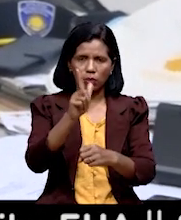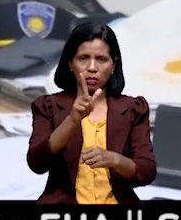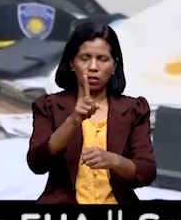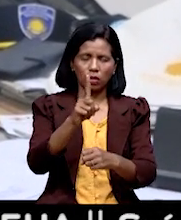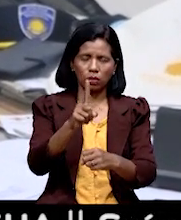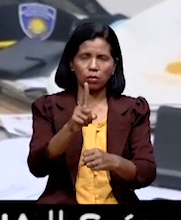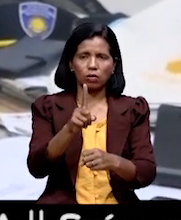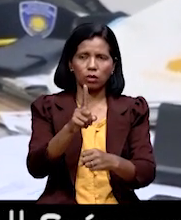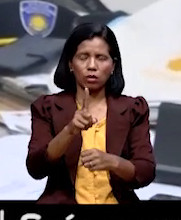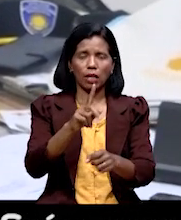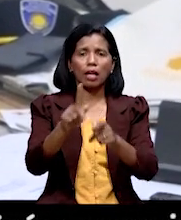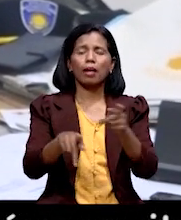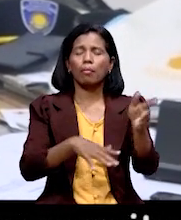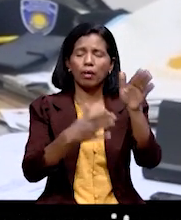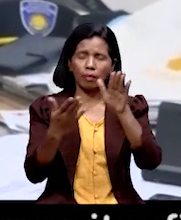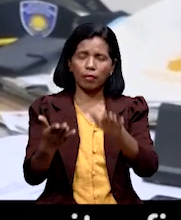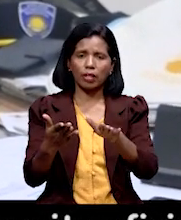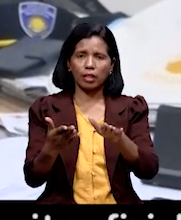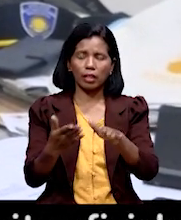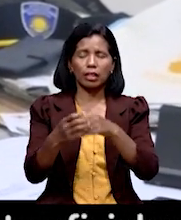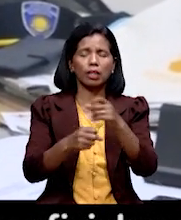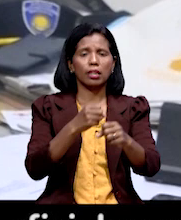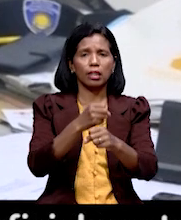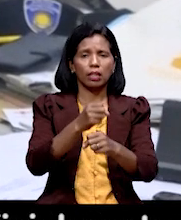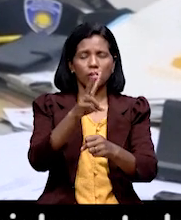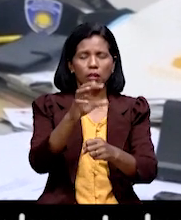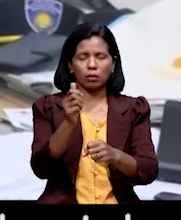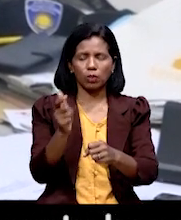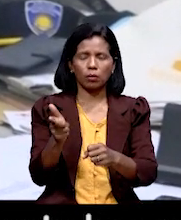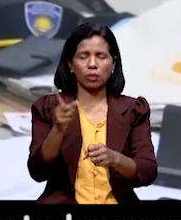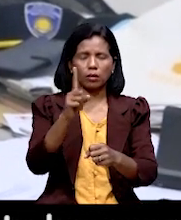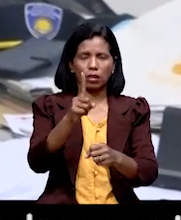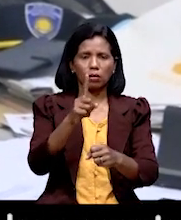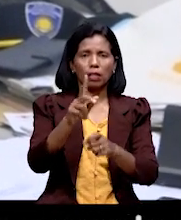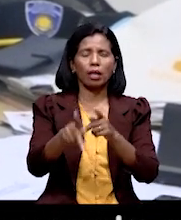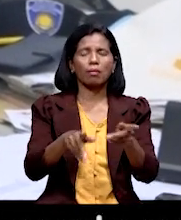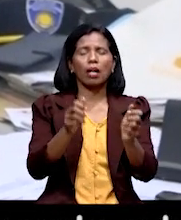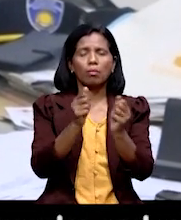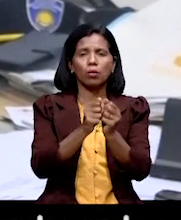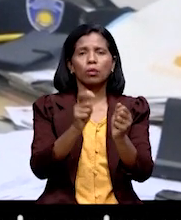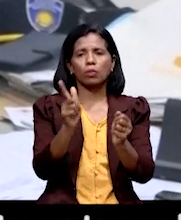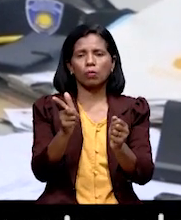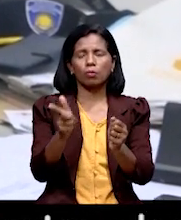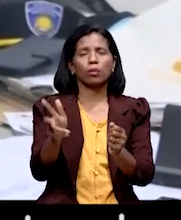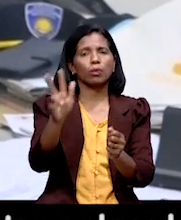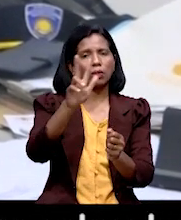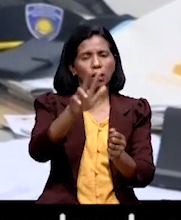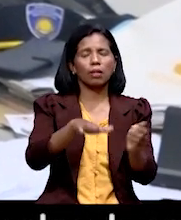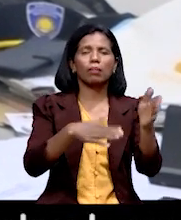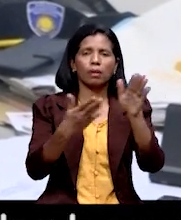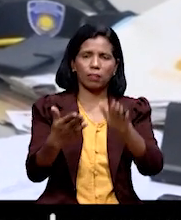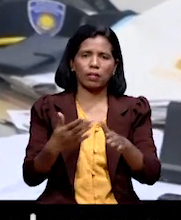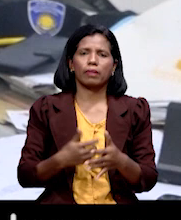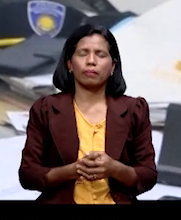de dentro de ano 2021 ne amuto ema na ruamu resin tolu mak lakon vida ne parti